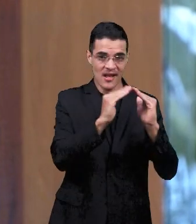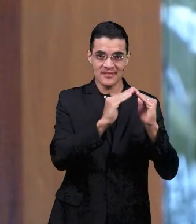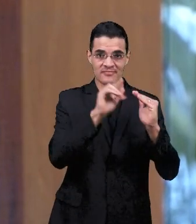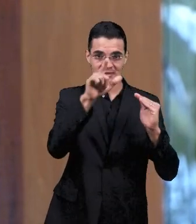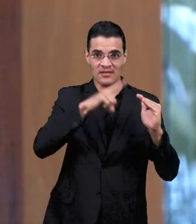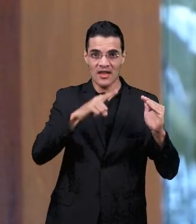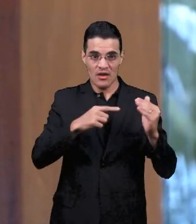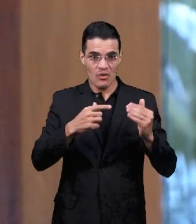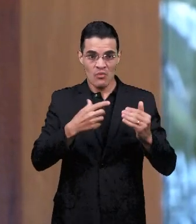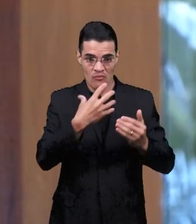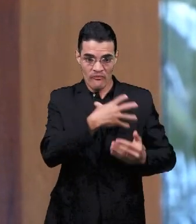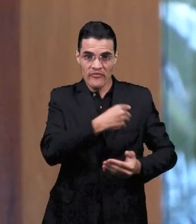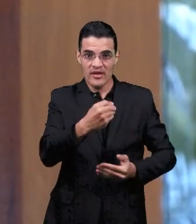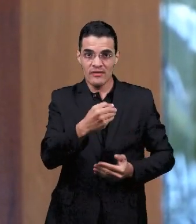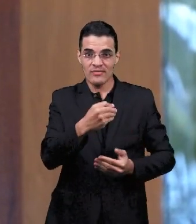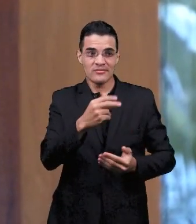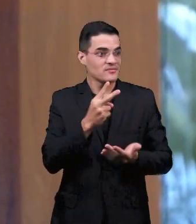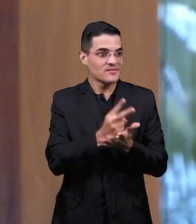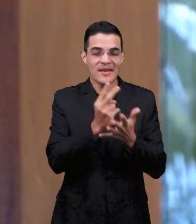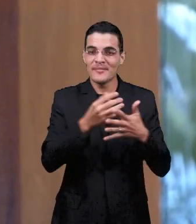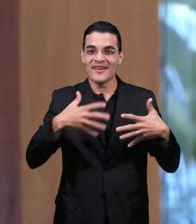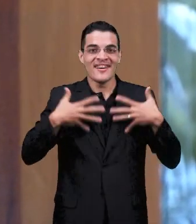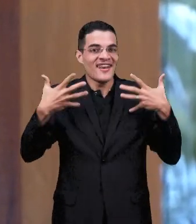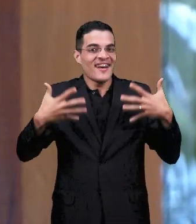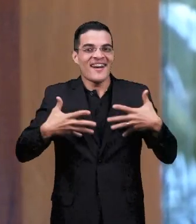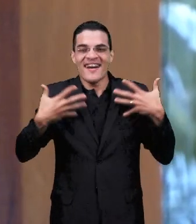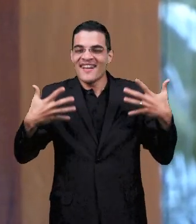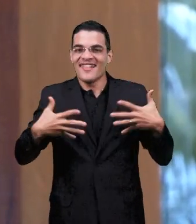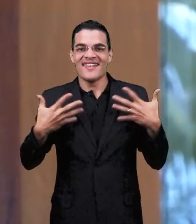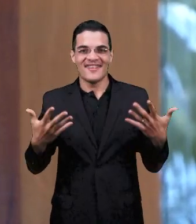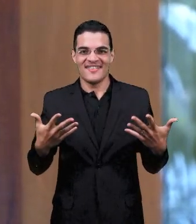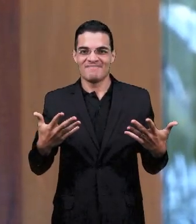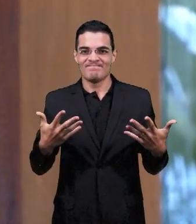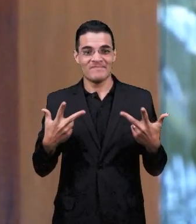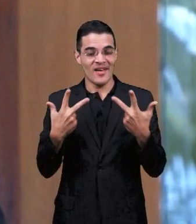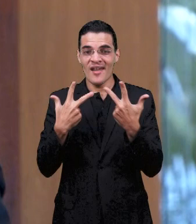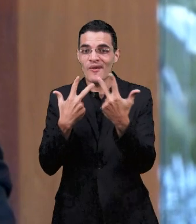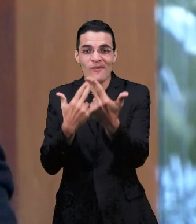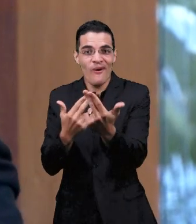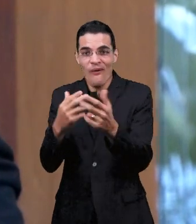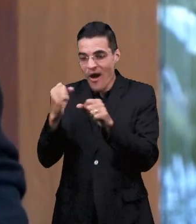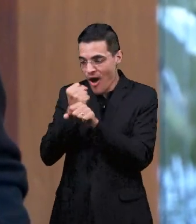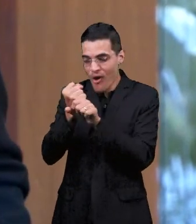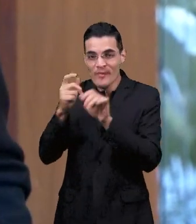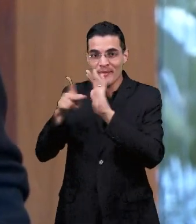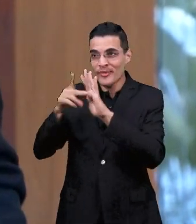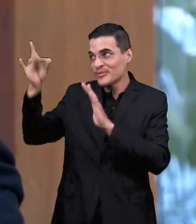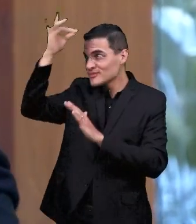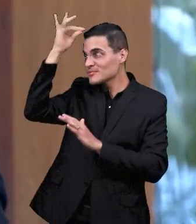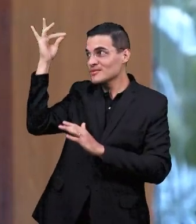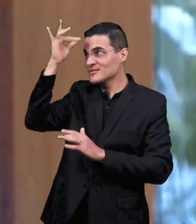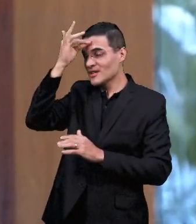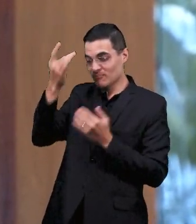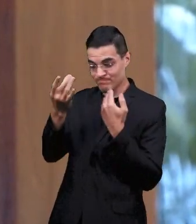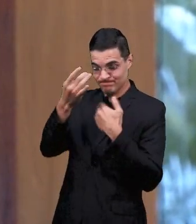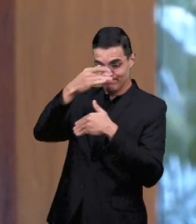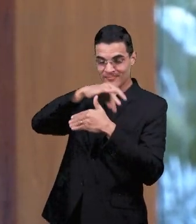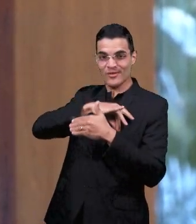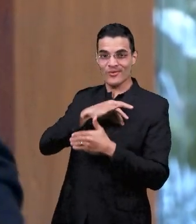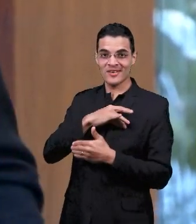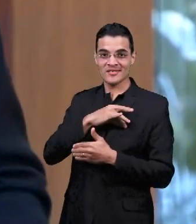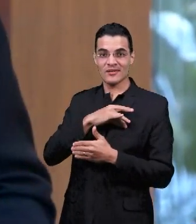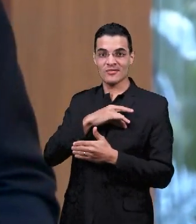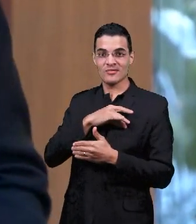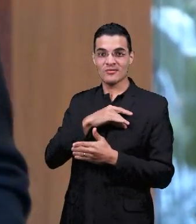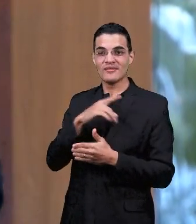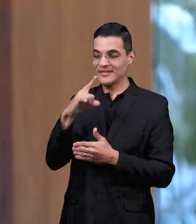o mesmo. É a obra do Espírito. Quando a obra nasceu em nós, foi a maior alegria da nossa vida. A casa que